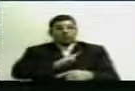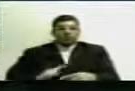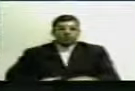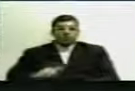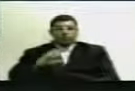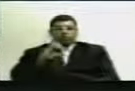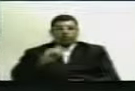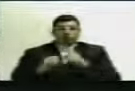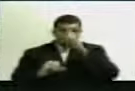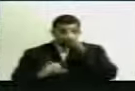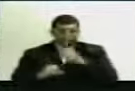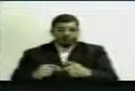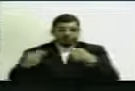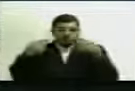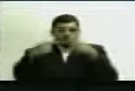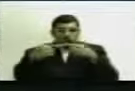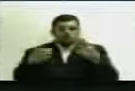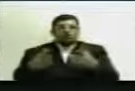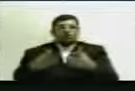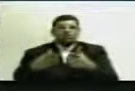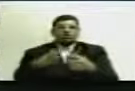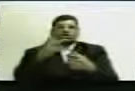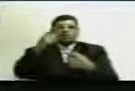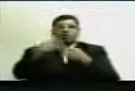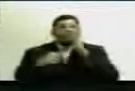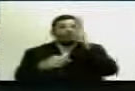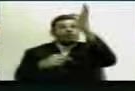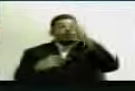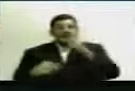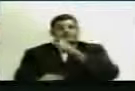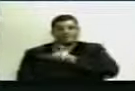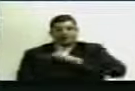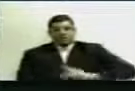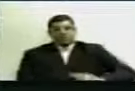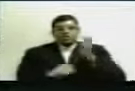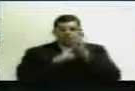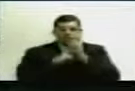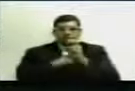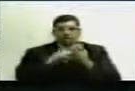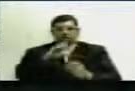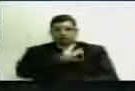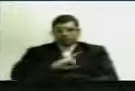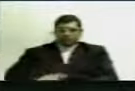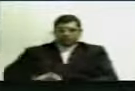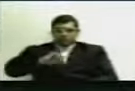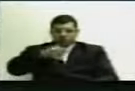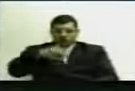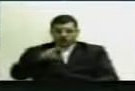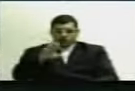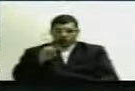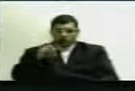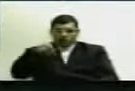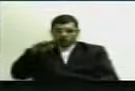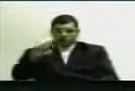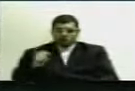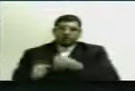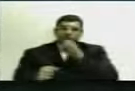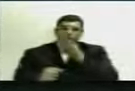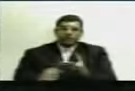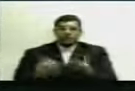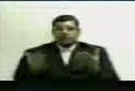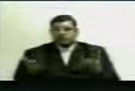Omar decide que o próximo presidente da Assembleia será o deputado Josué Neto.